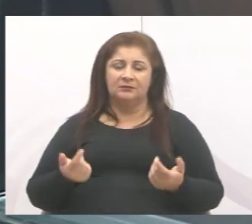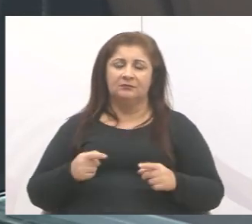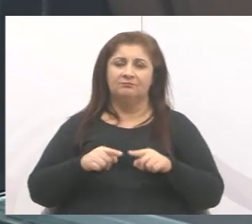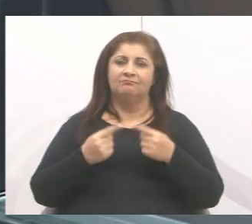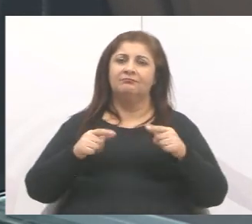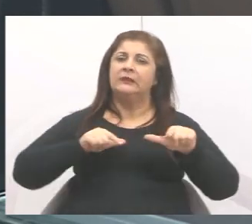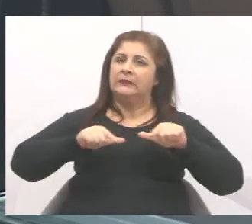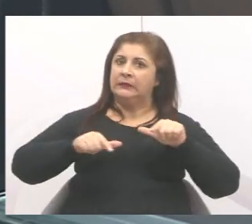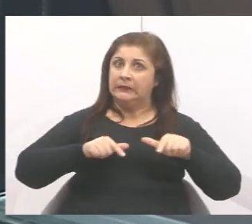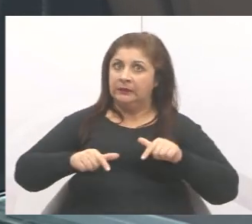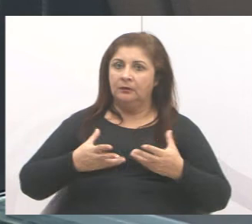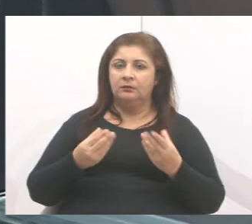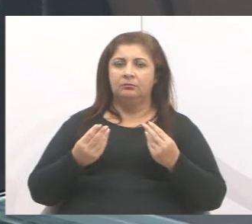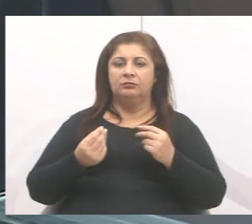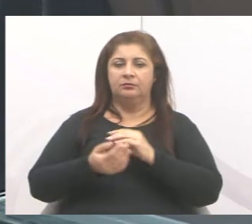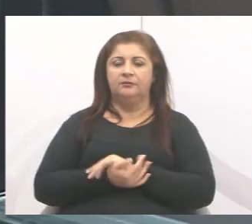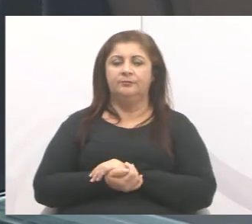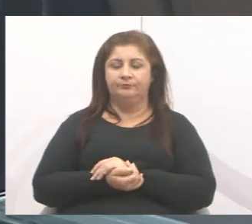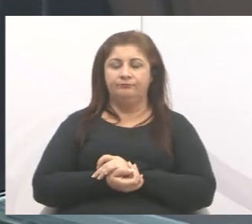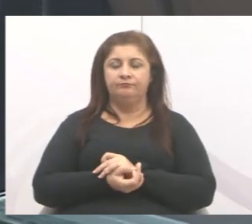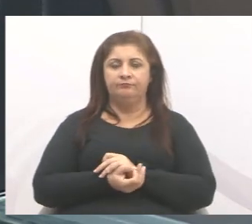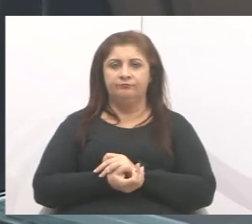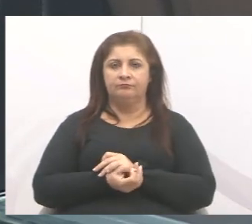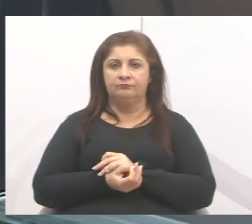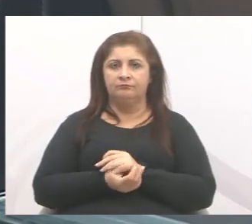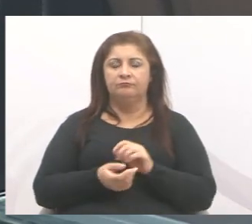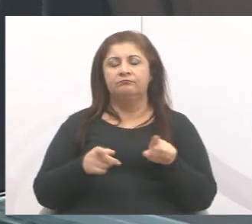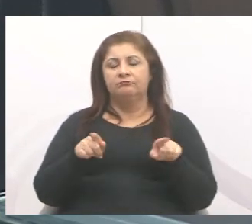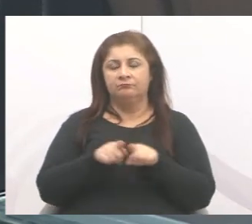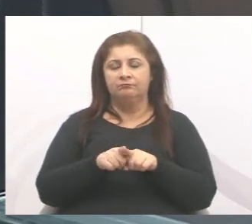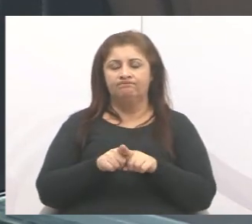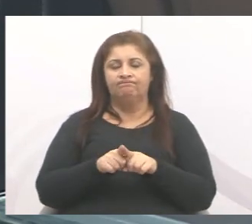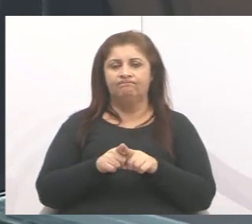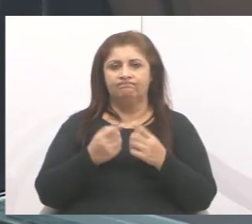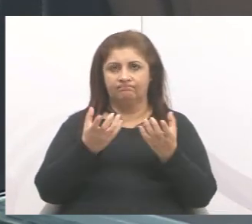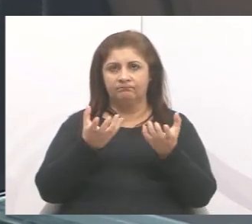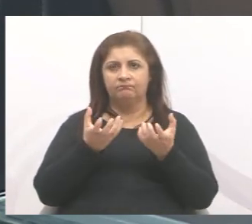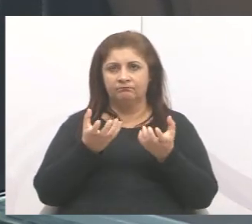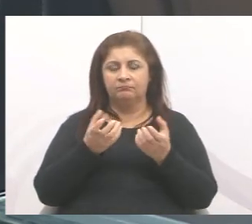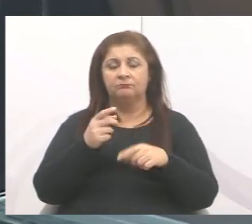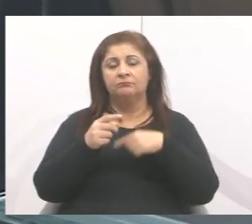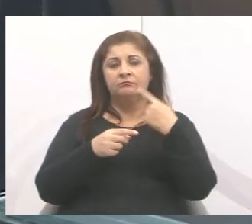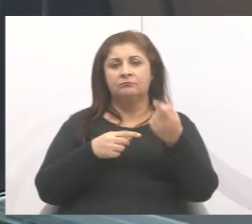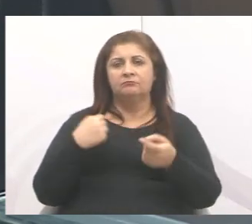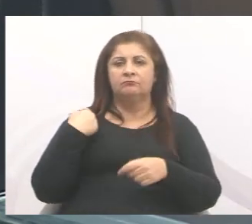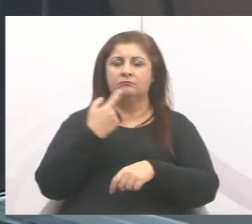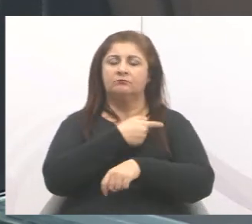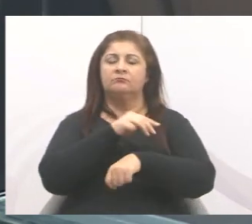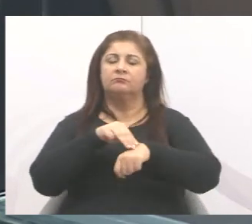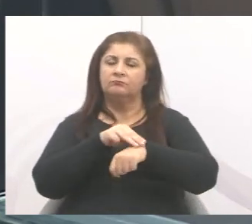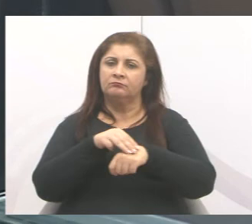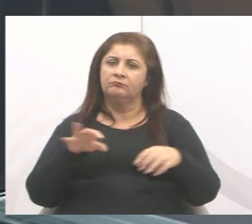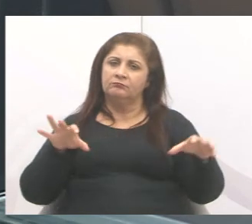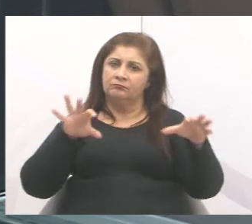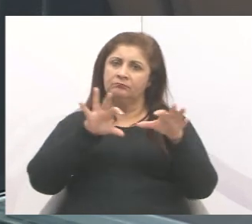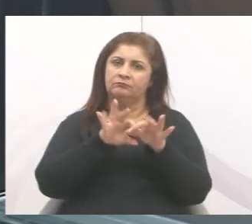sala de aula. Então, fica aqui também o meu desejo, né, para que a gente possa depois conversar,